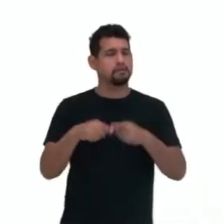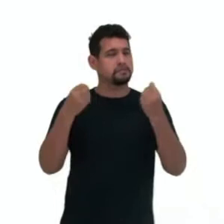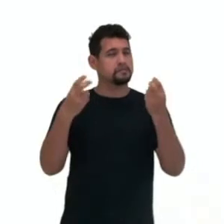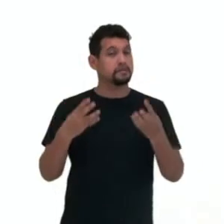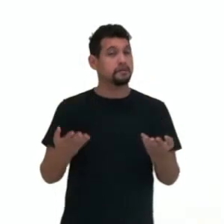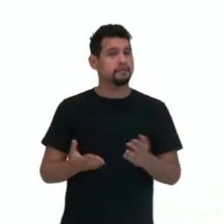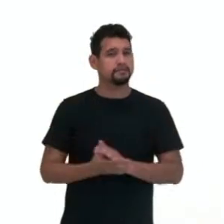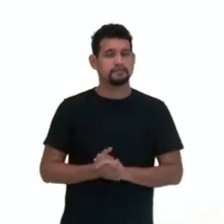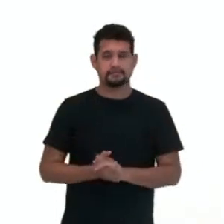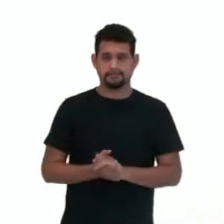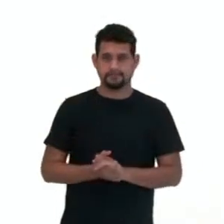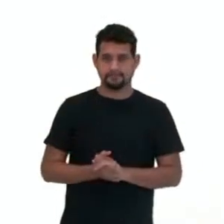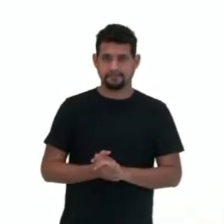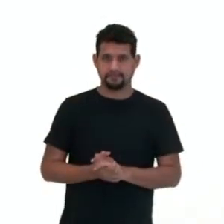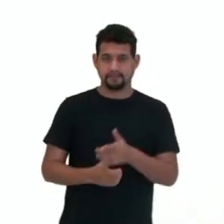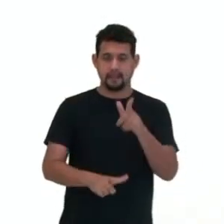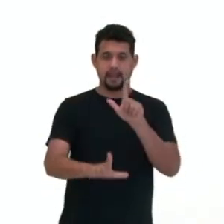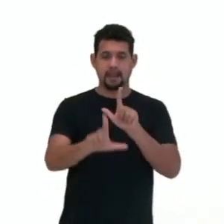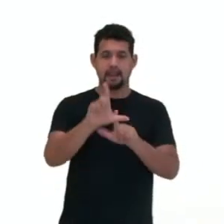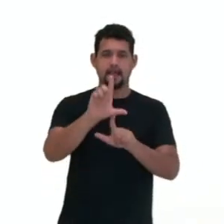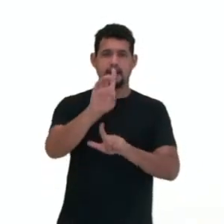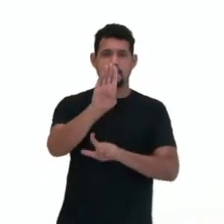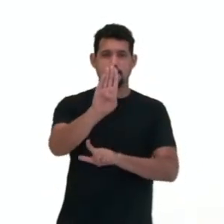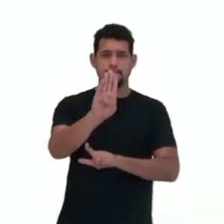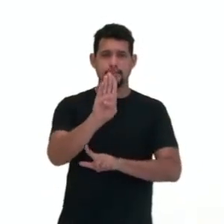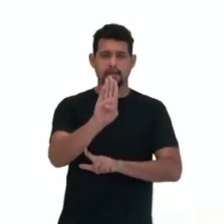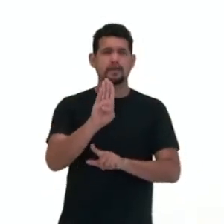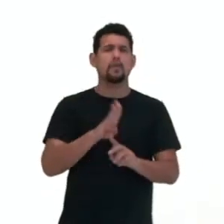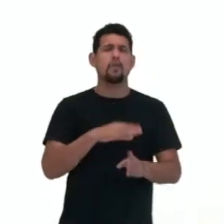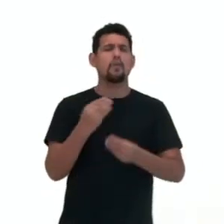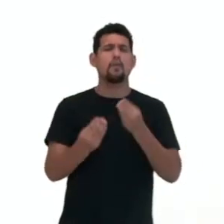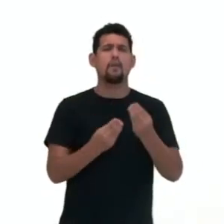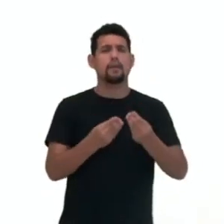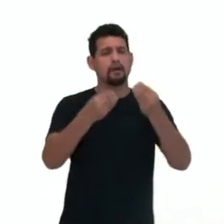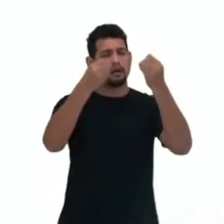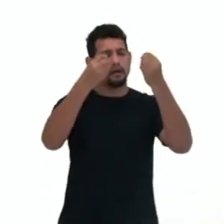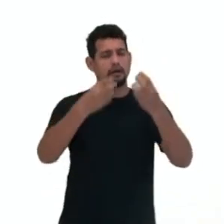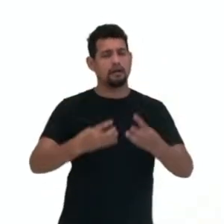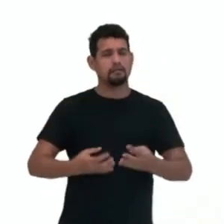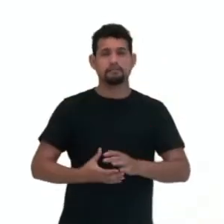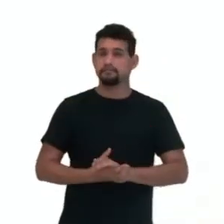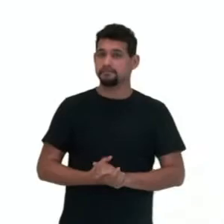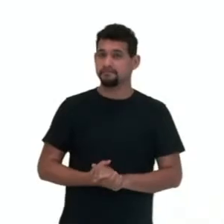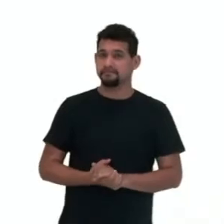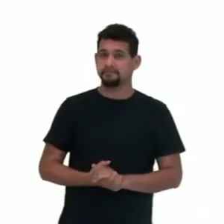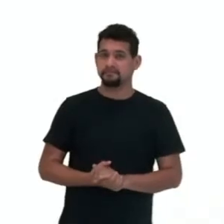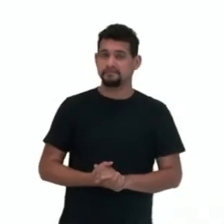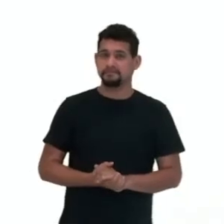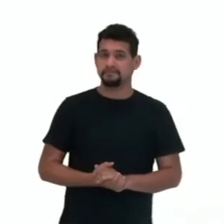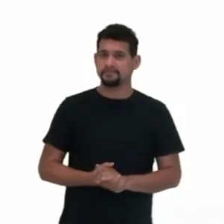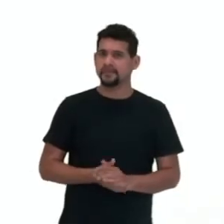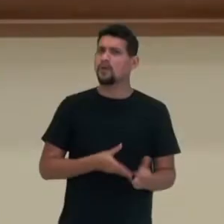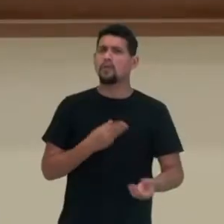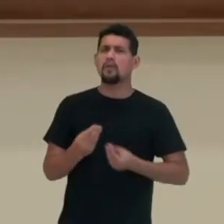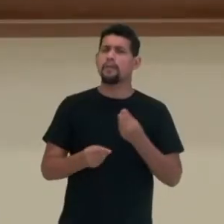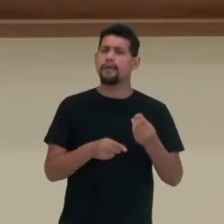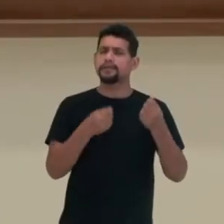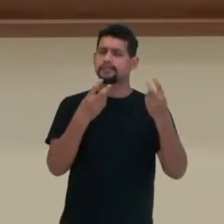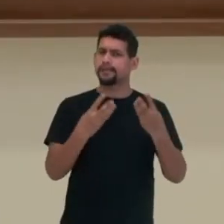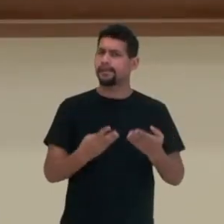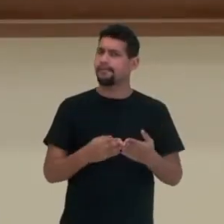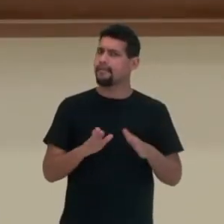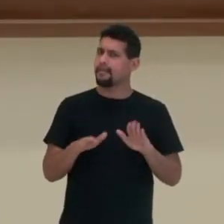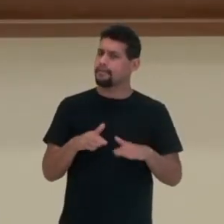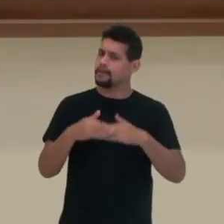aqui? Na letra B, como você classifica esse argumento? Então, que tipo tem esse argumento? Será